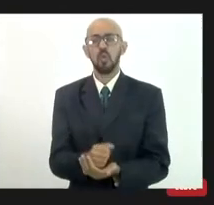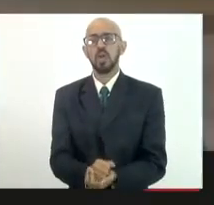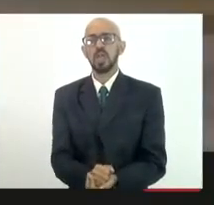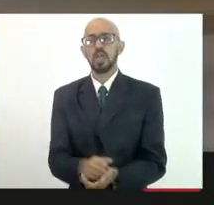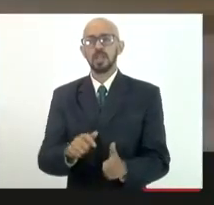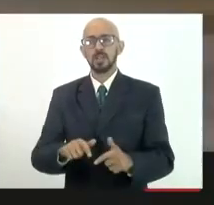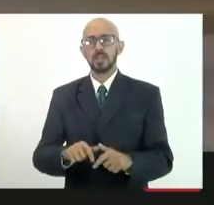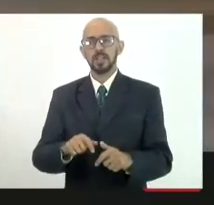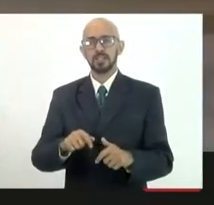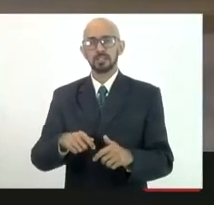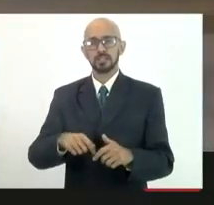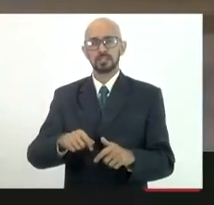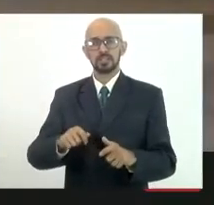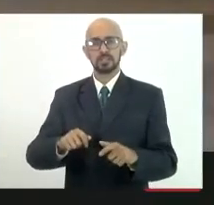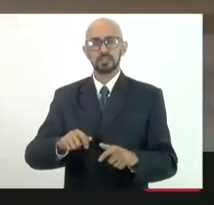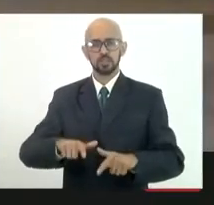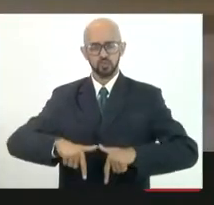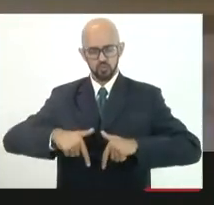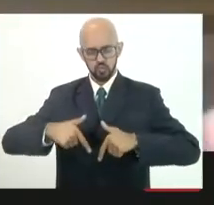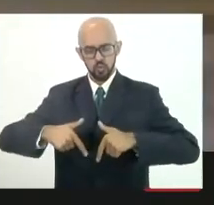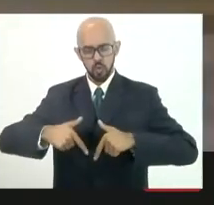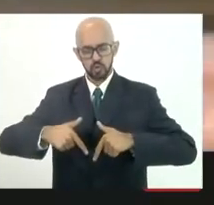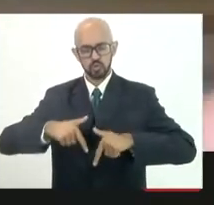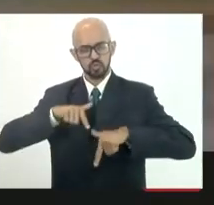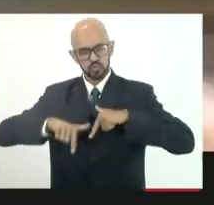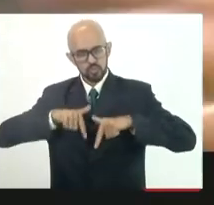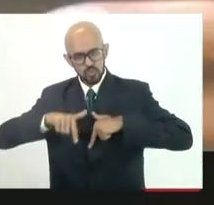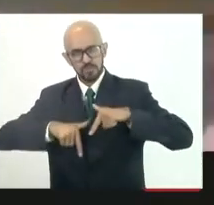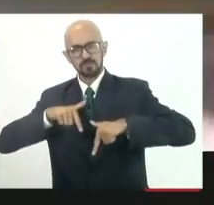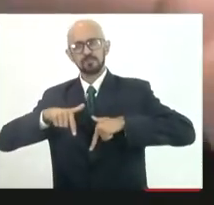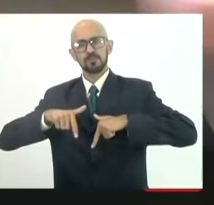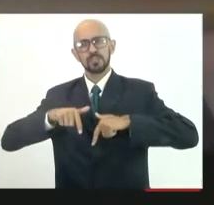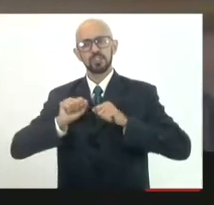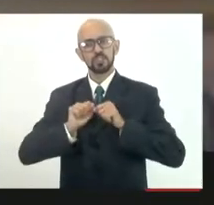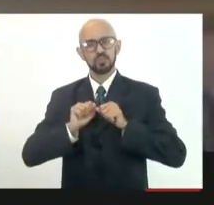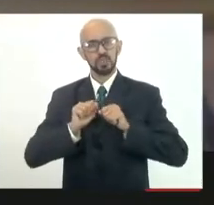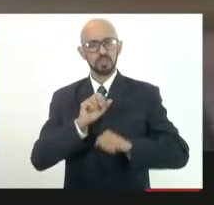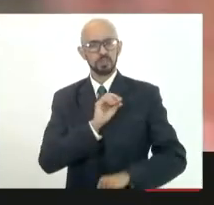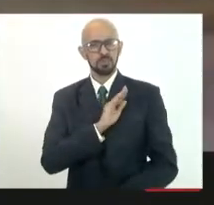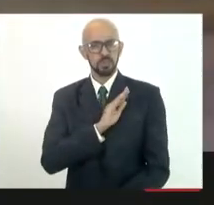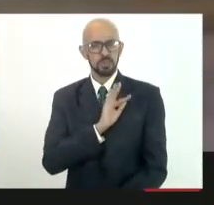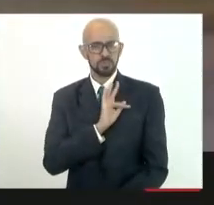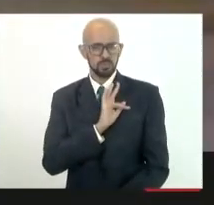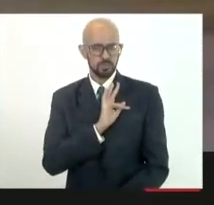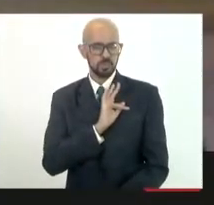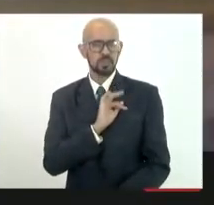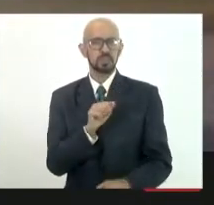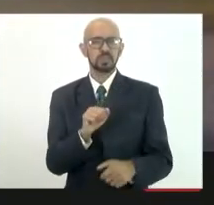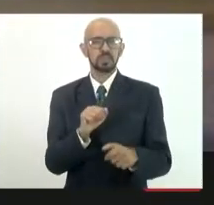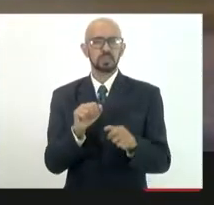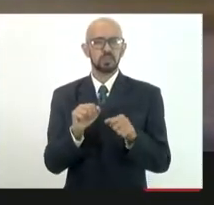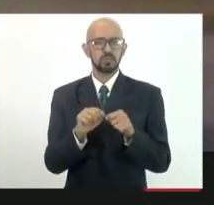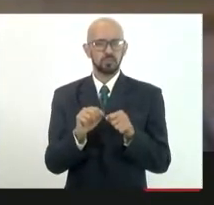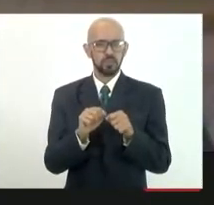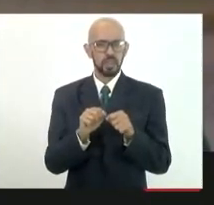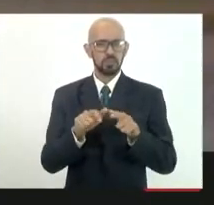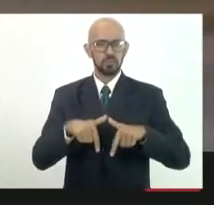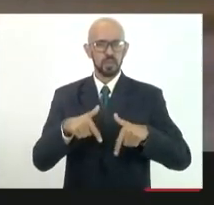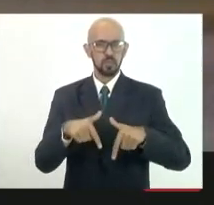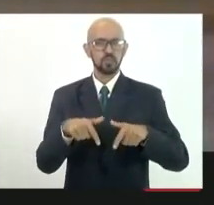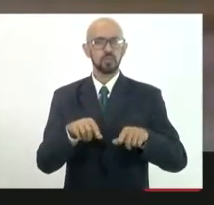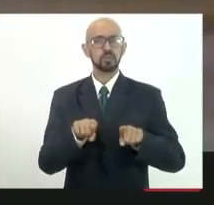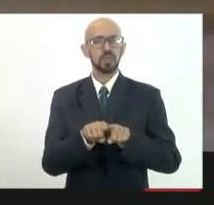nós fizemos na Baixada Fluminense gerou algumas atuações específicas da Polícia Civil em Nova